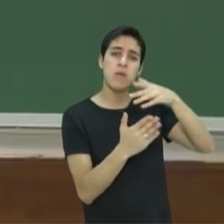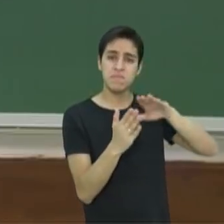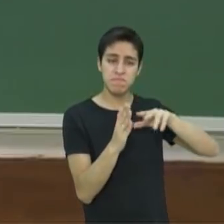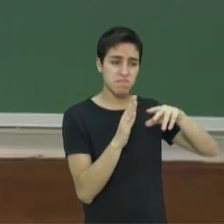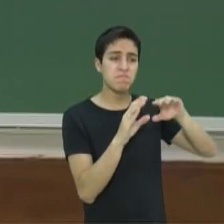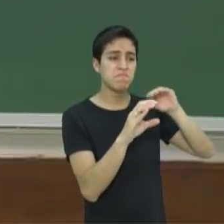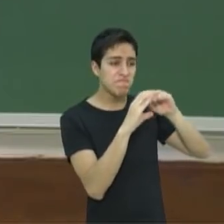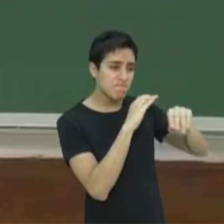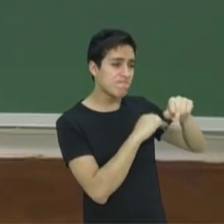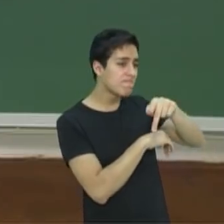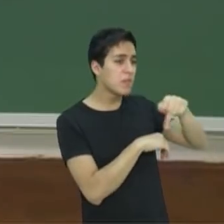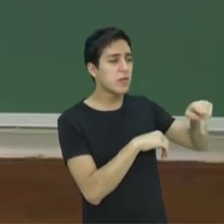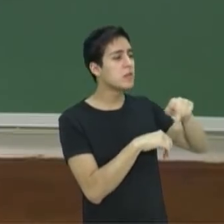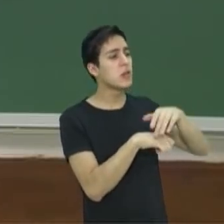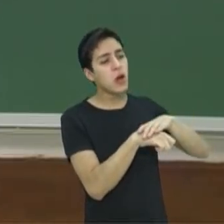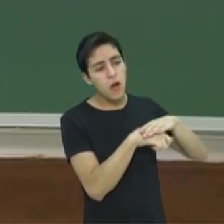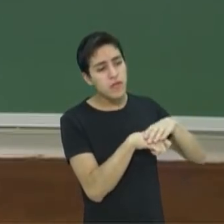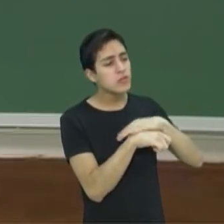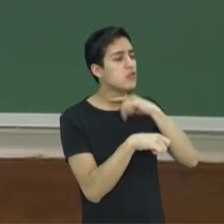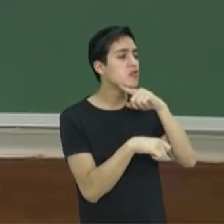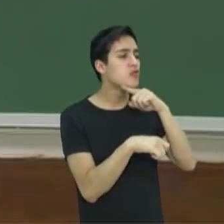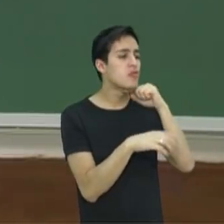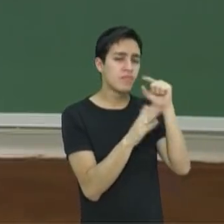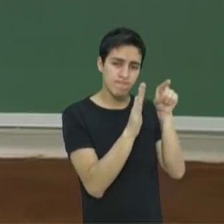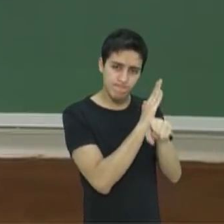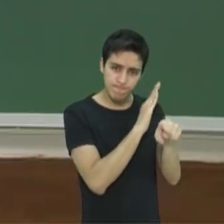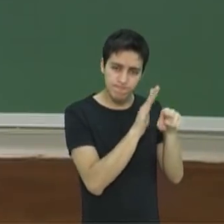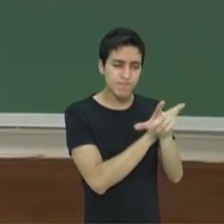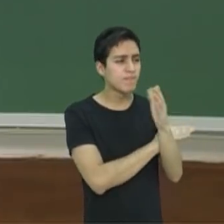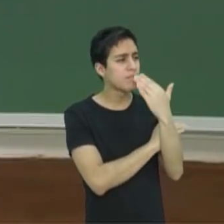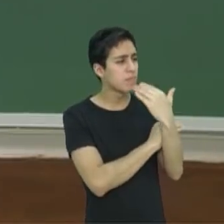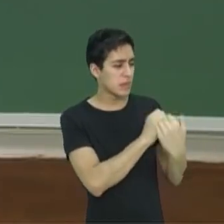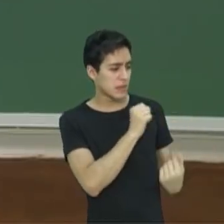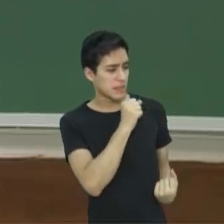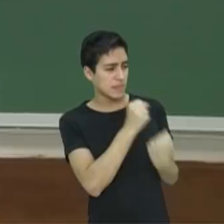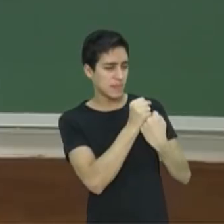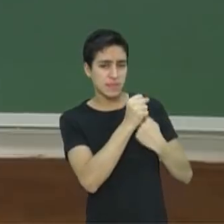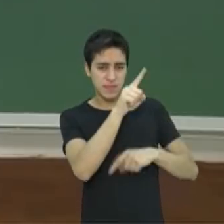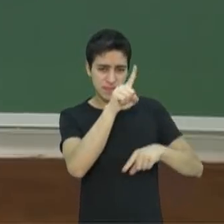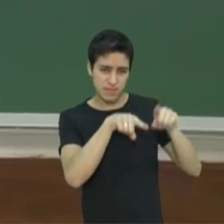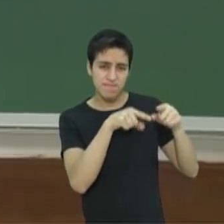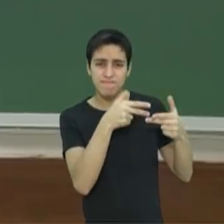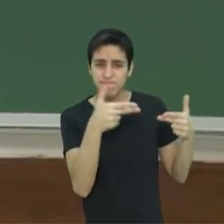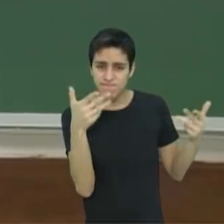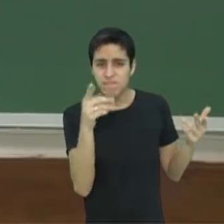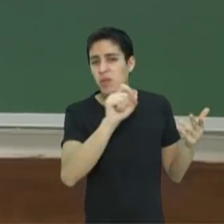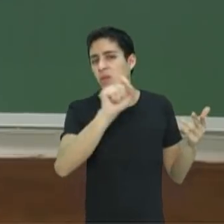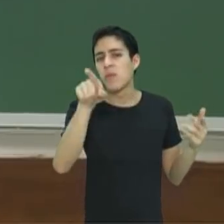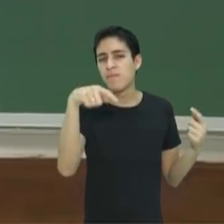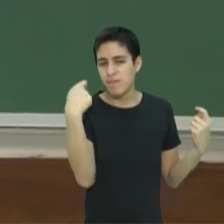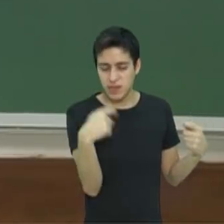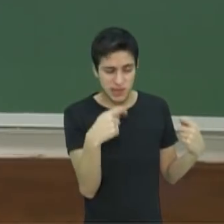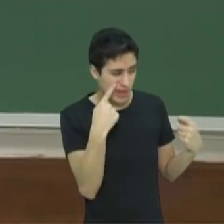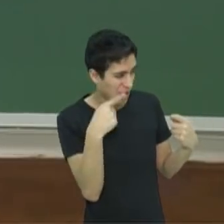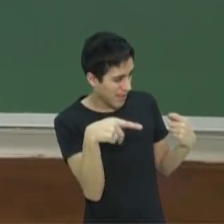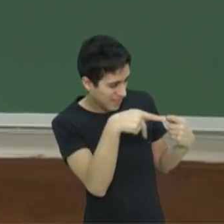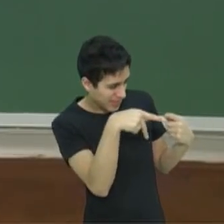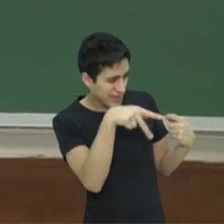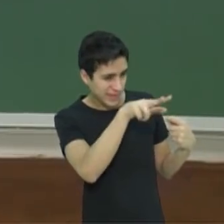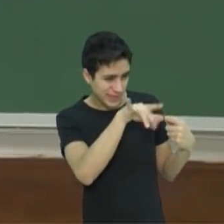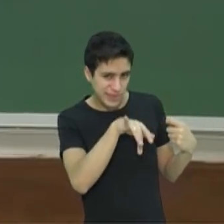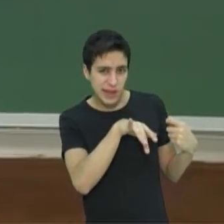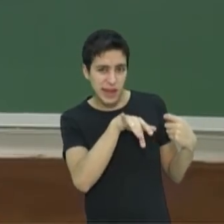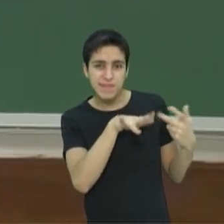seu professor, conversar com ele, tirar suas dúvidas, pedir apoio, material extra, o que vocês precisarem, seu professor estará